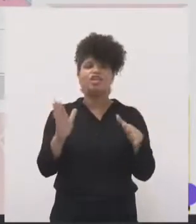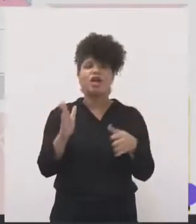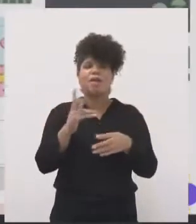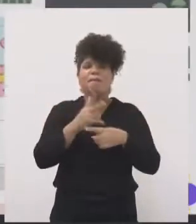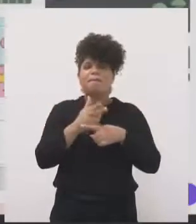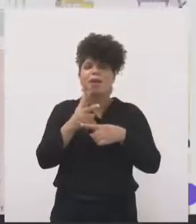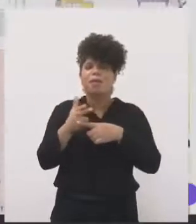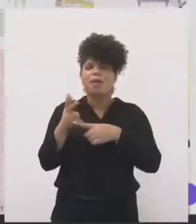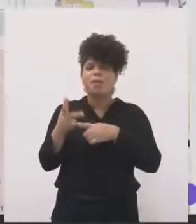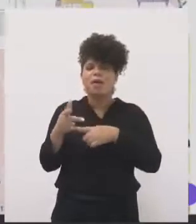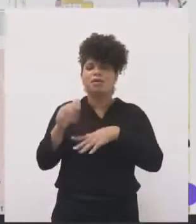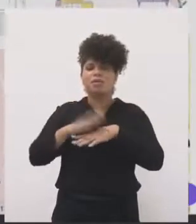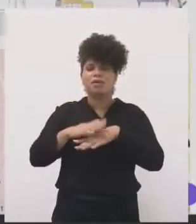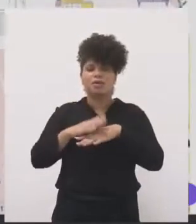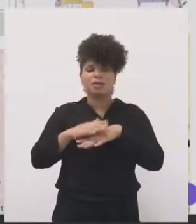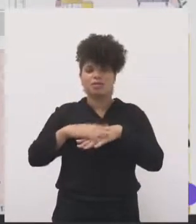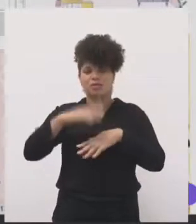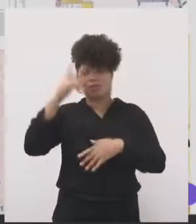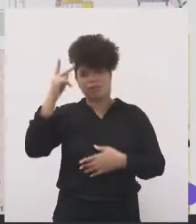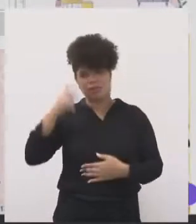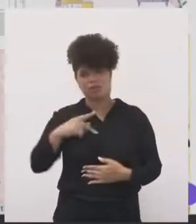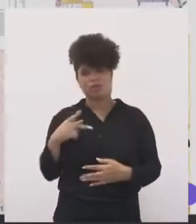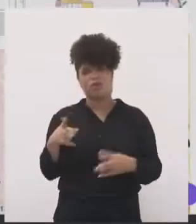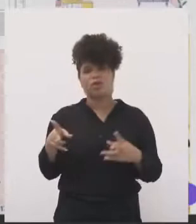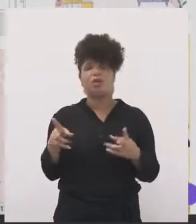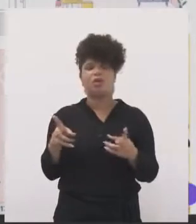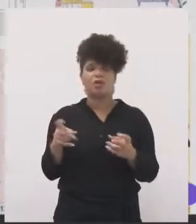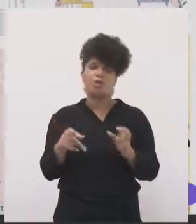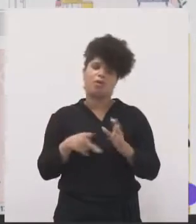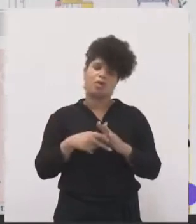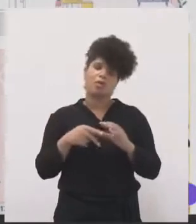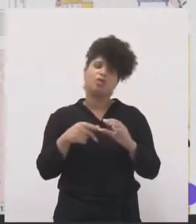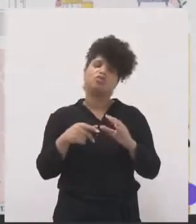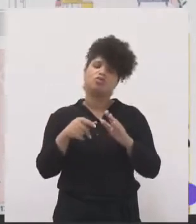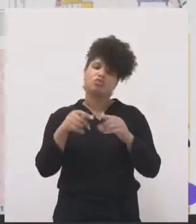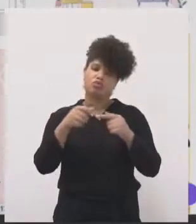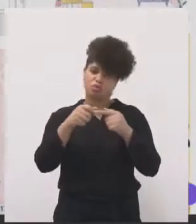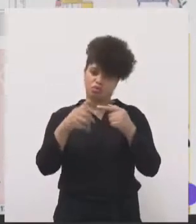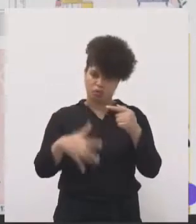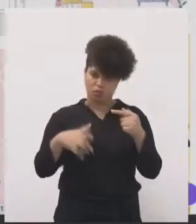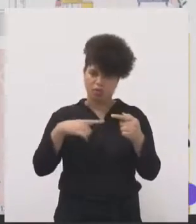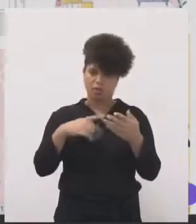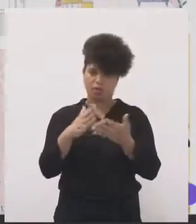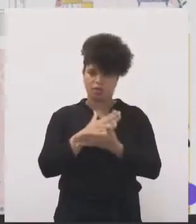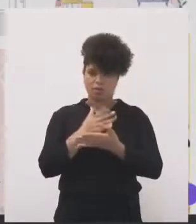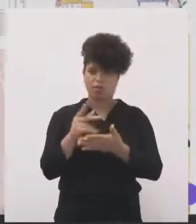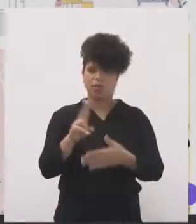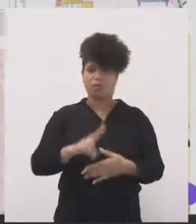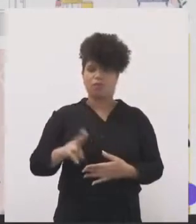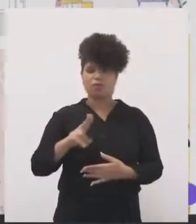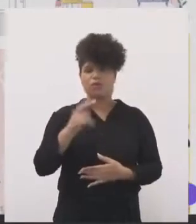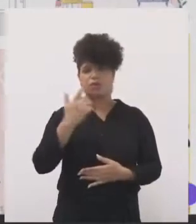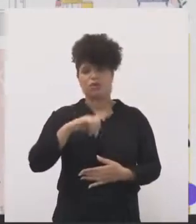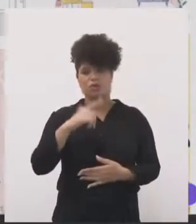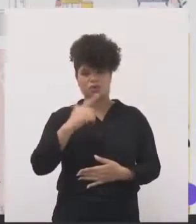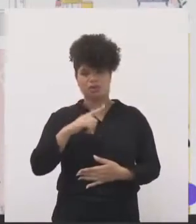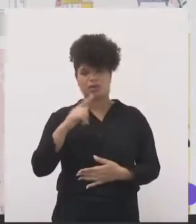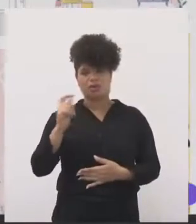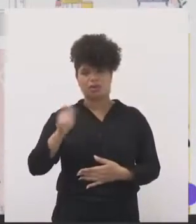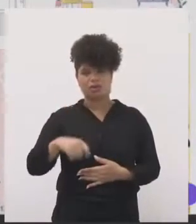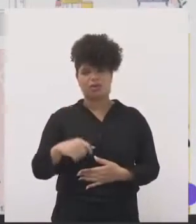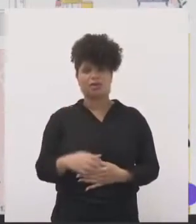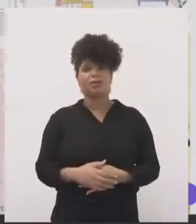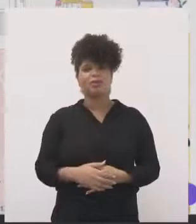personalizado e deixar igual à sala de aula do Google, também tem aqui alguns modelinhos de cabeçalho para o Google que dá